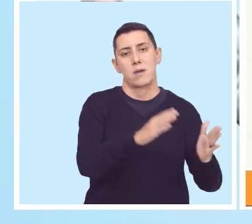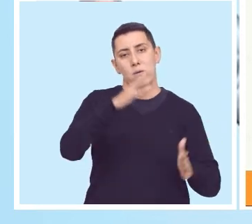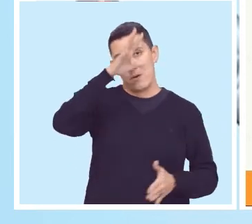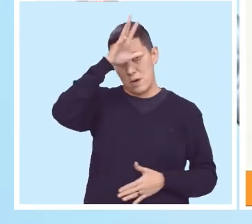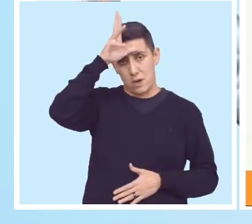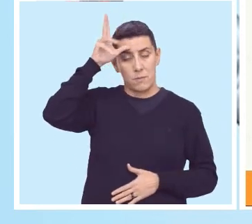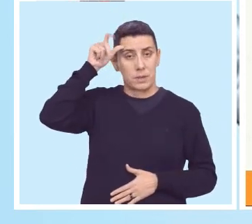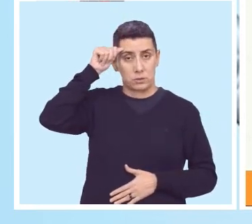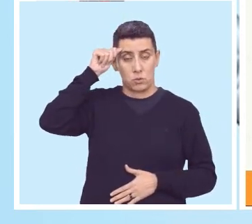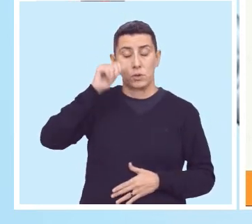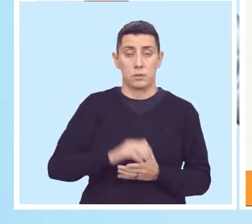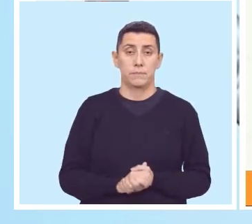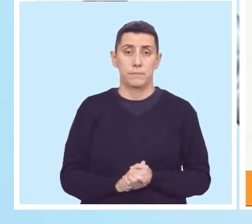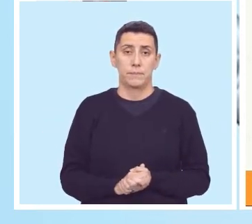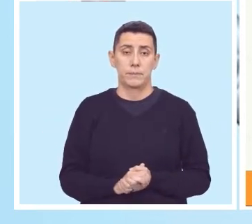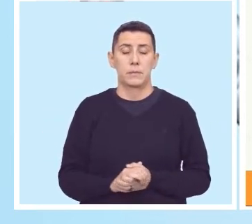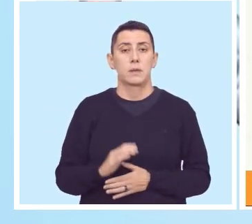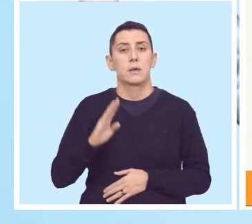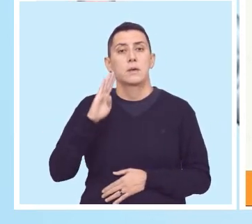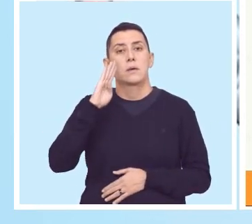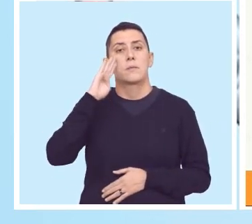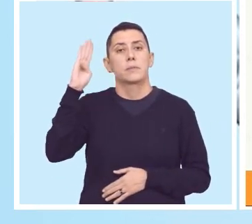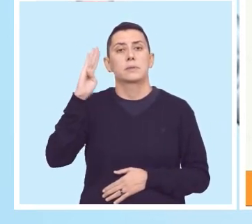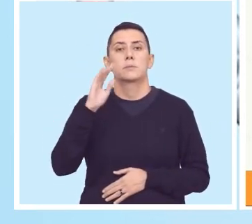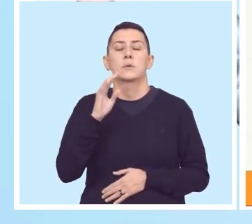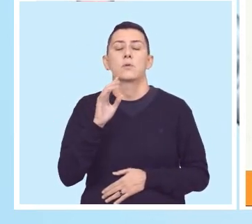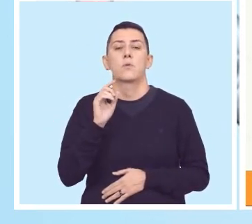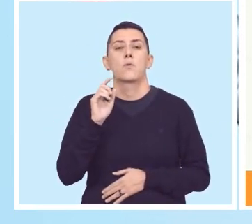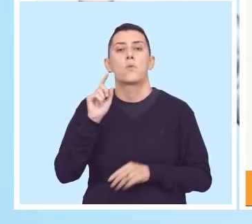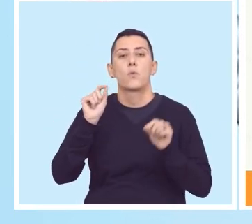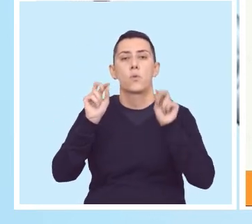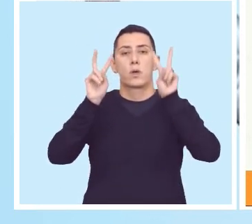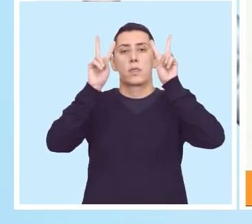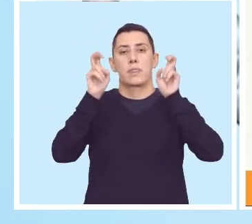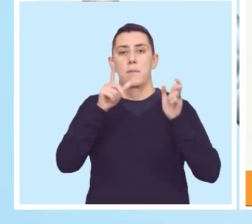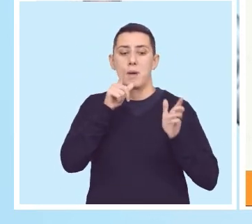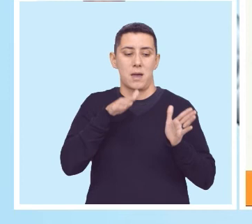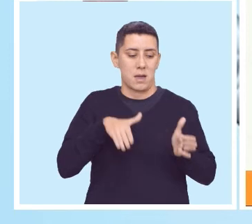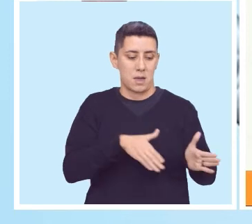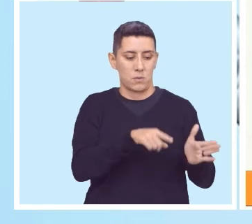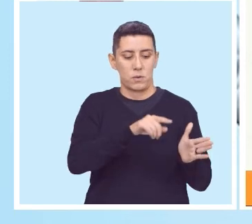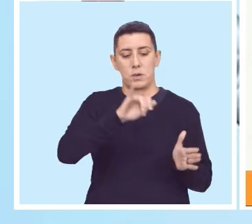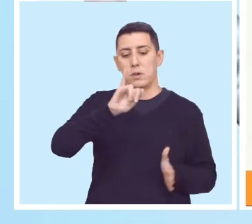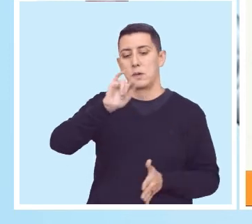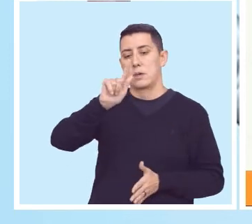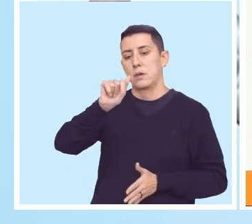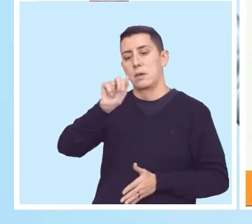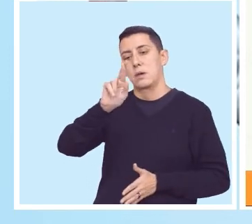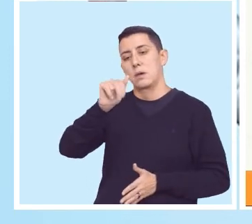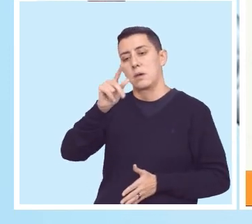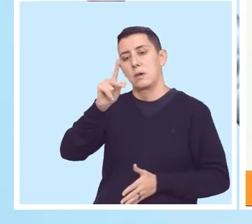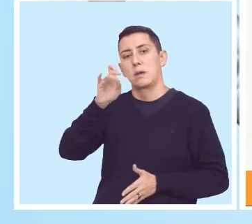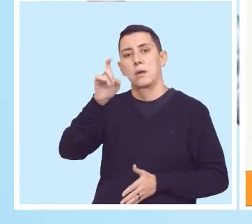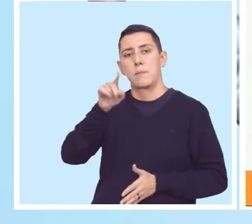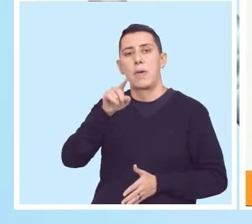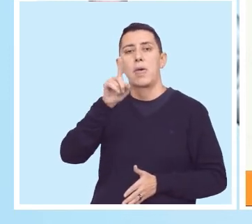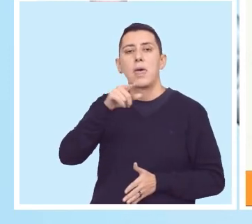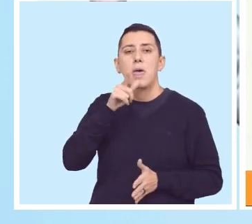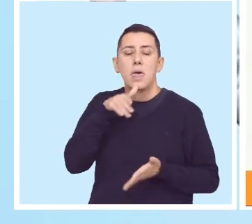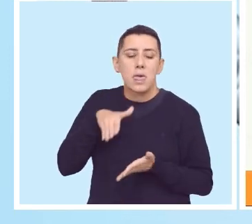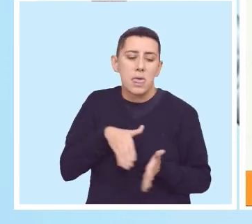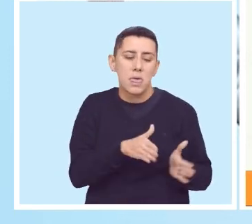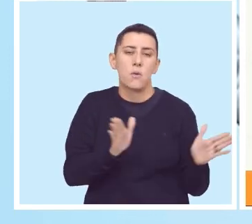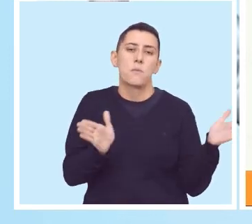especialmente conhecidos como igarapés, que significa rios pequenos.